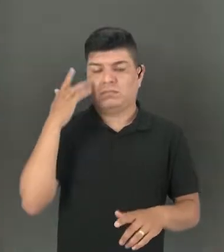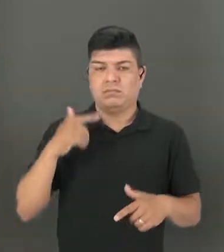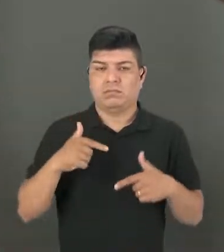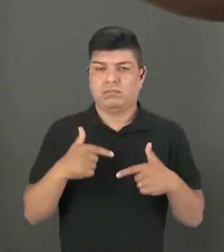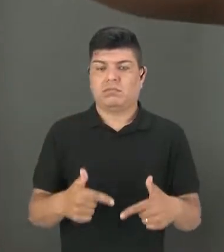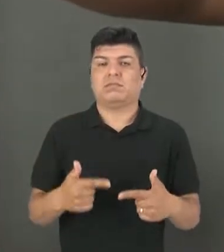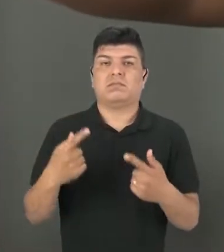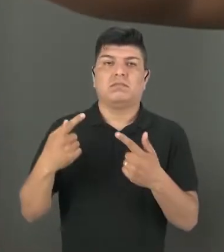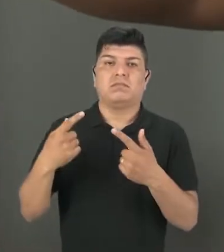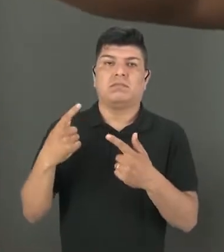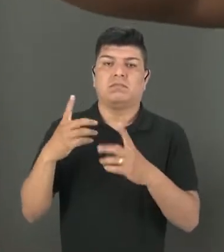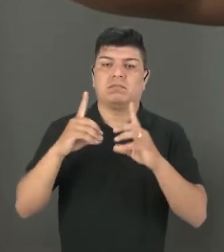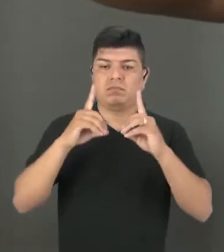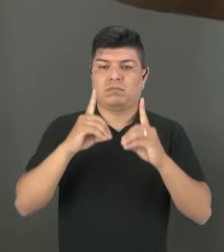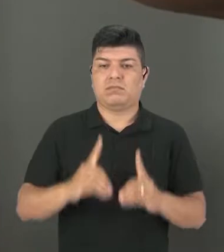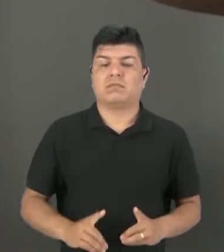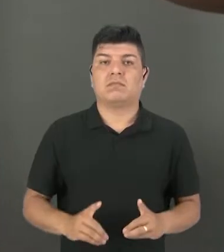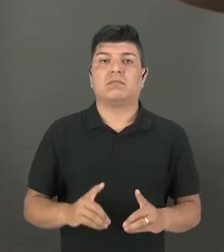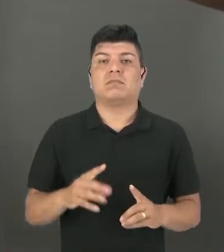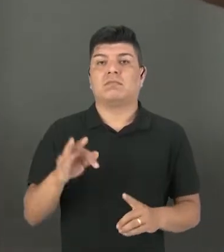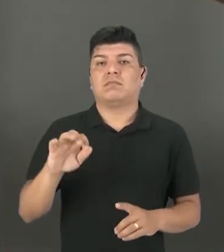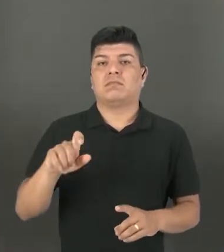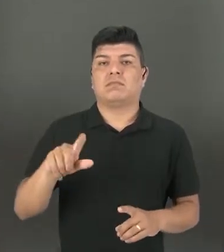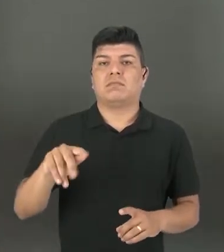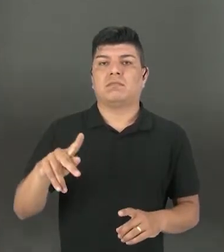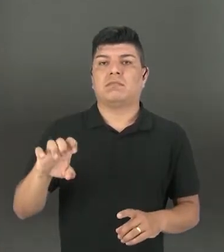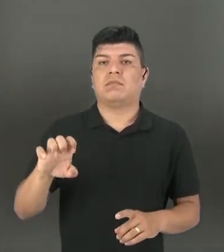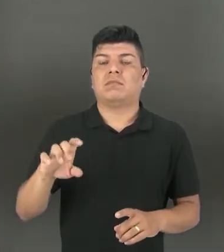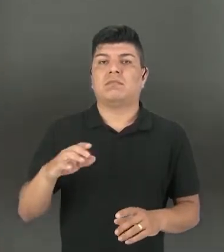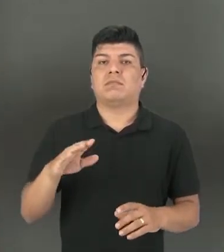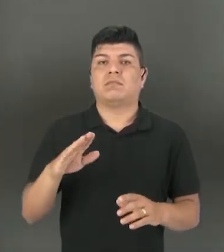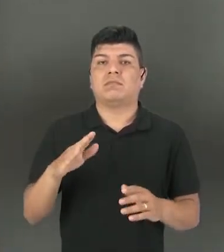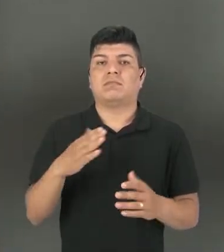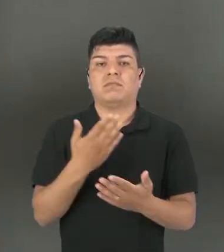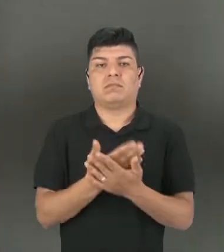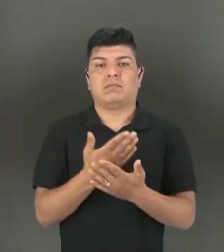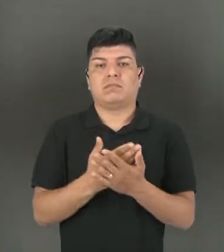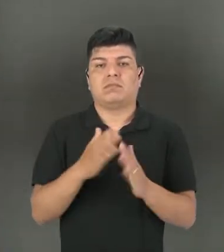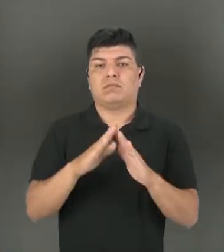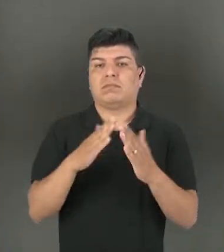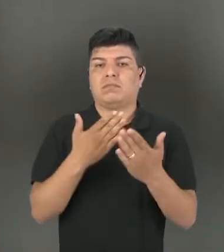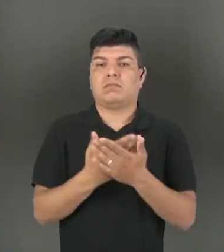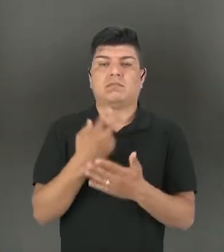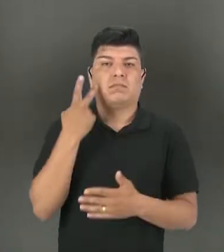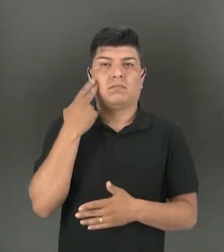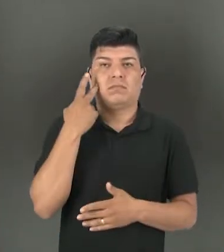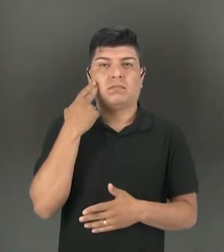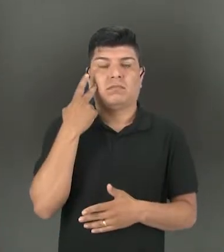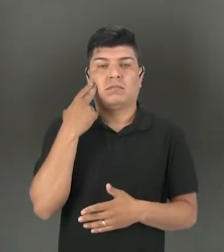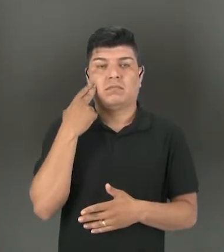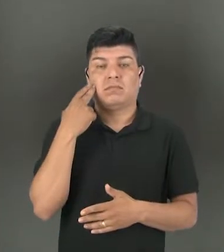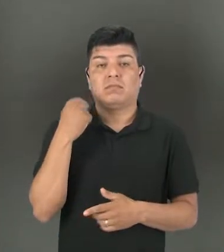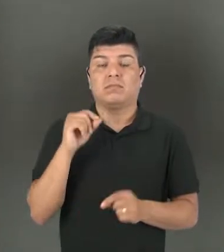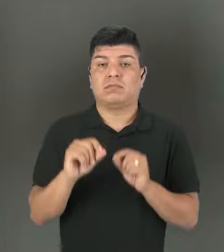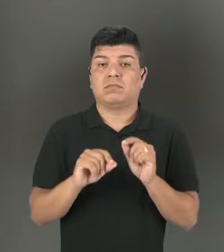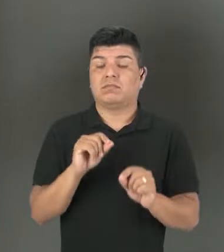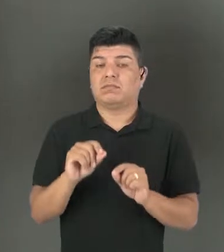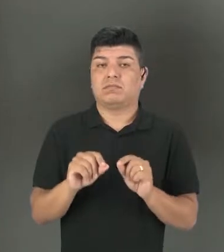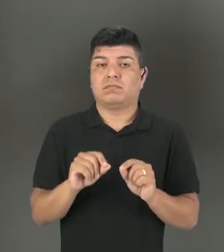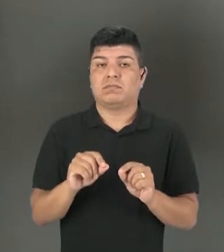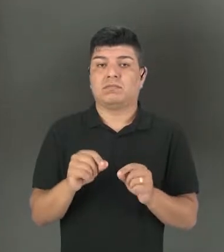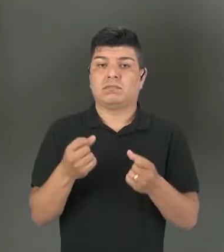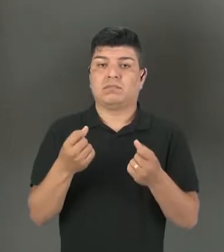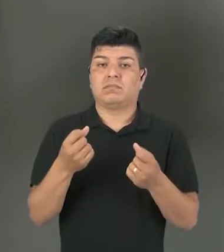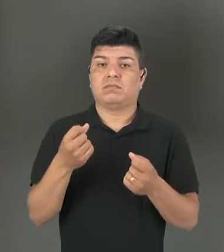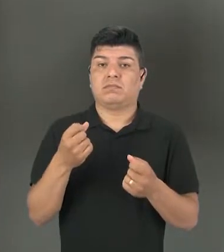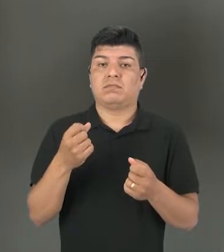Deficiência. Felipe estuda em uma escola comum e afirma